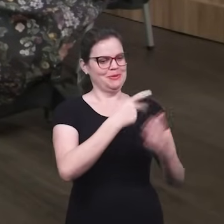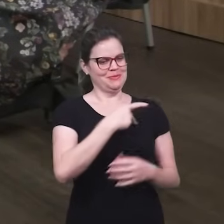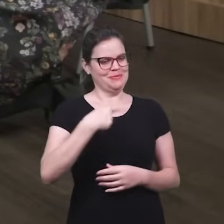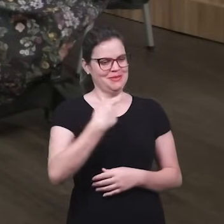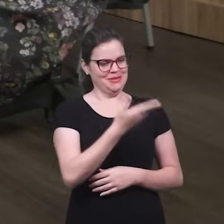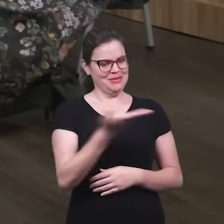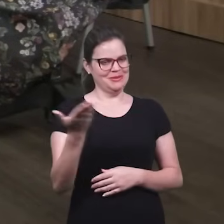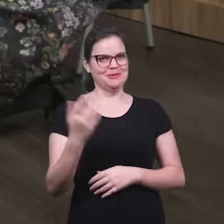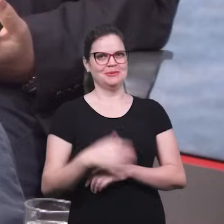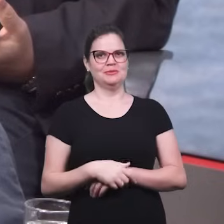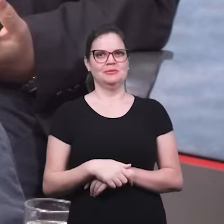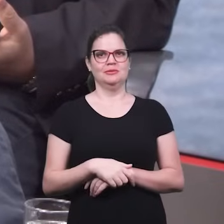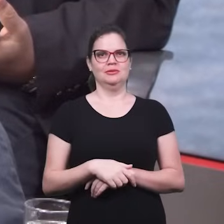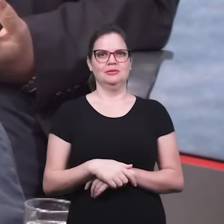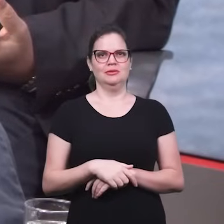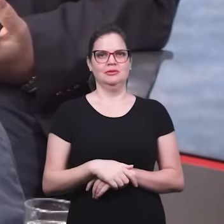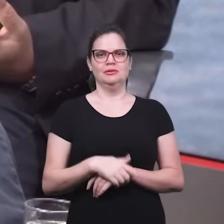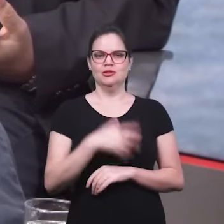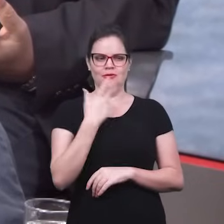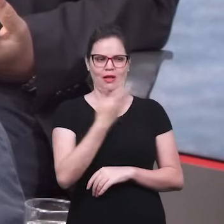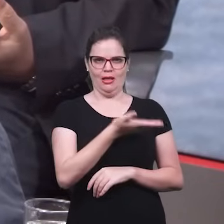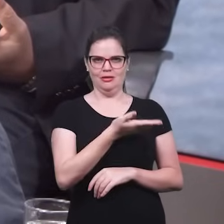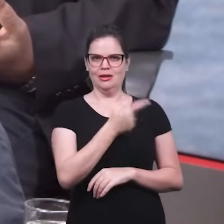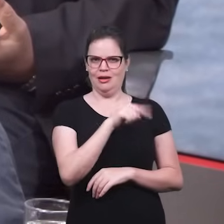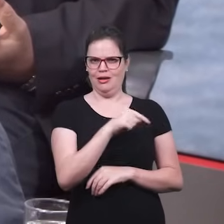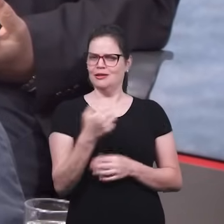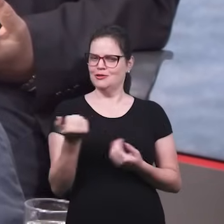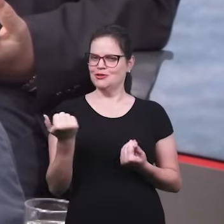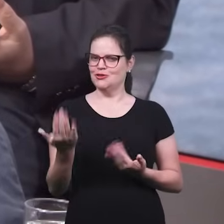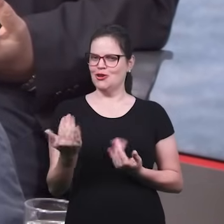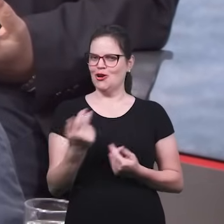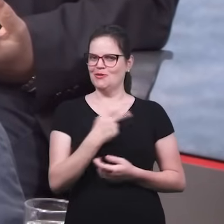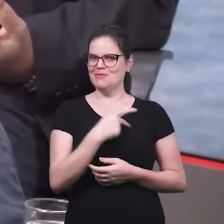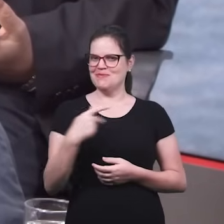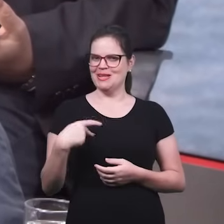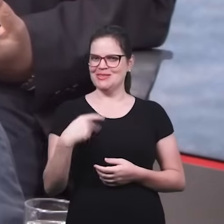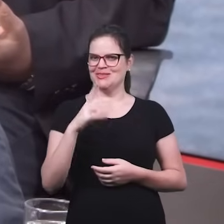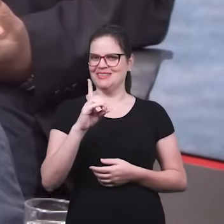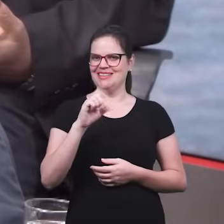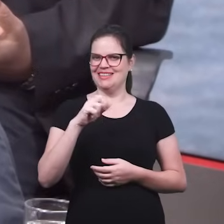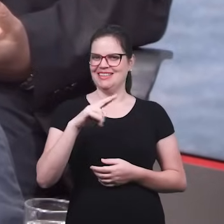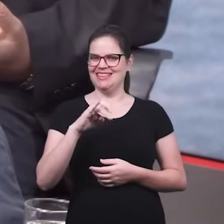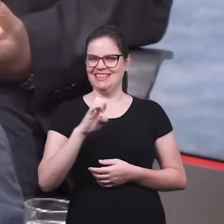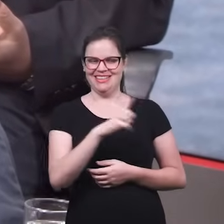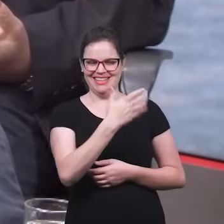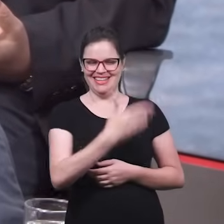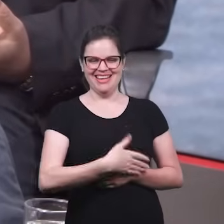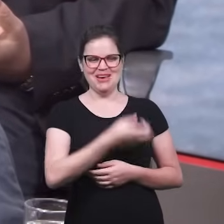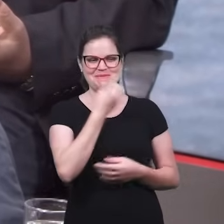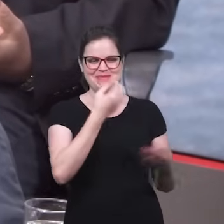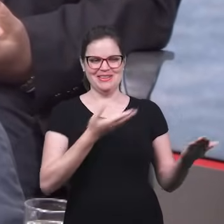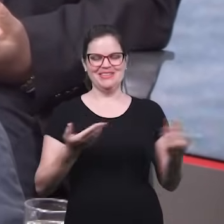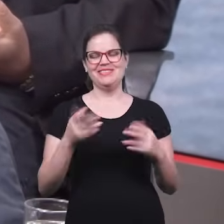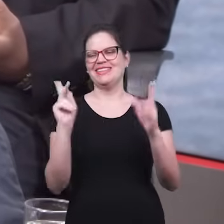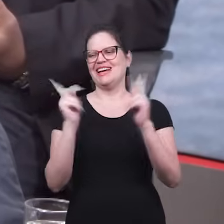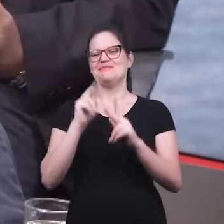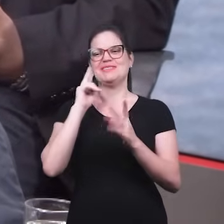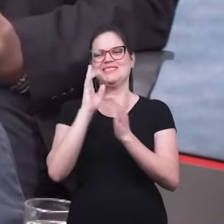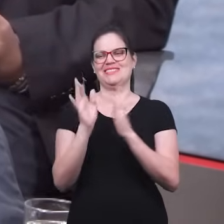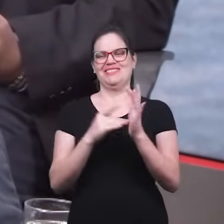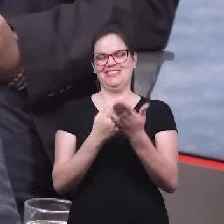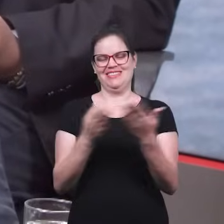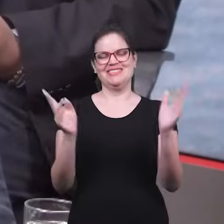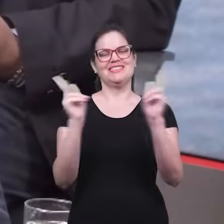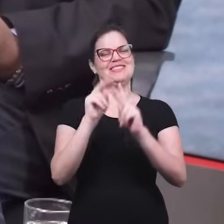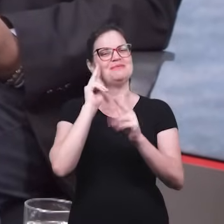que está conosco aqui, deixa eu repetir, né? O jovem pastor Daniel Santana. Paz, senhor Daniel, seja bem-vindo. Paz, senhor, pastor Josias,